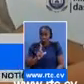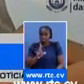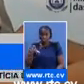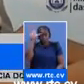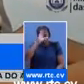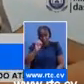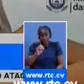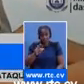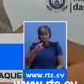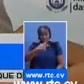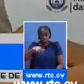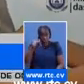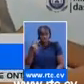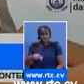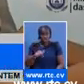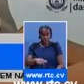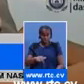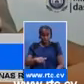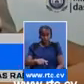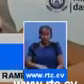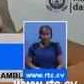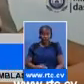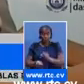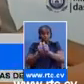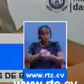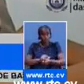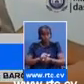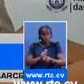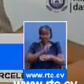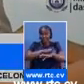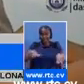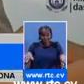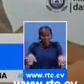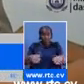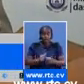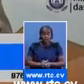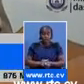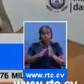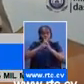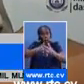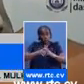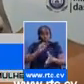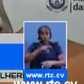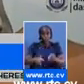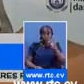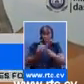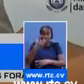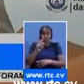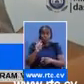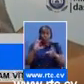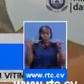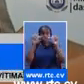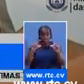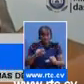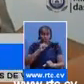manter o status quo. Nós estamos aqui para mudar, para romper, para reestruturar, para que possamos criar um ecossistema que possa